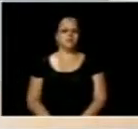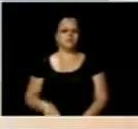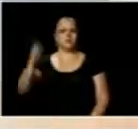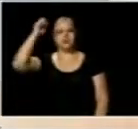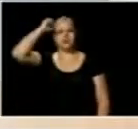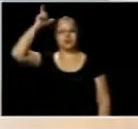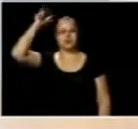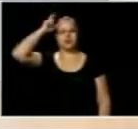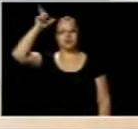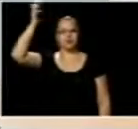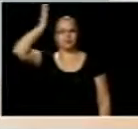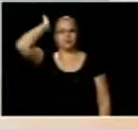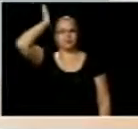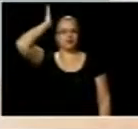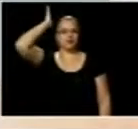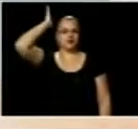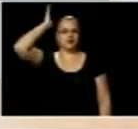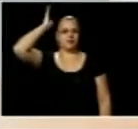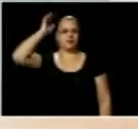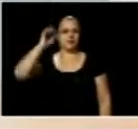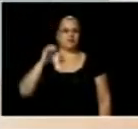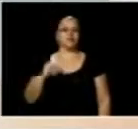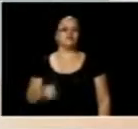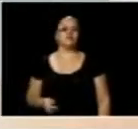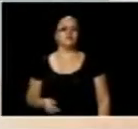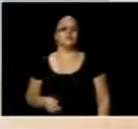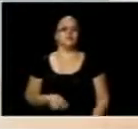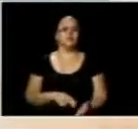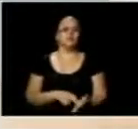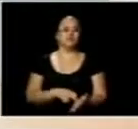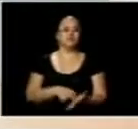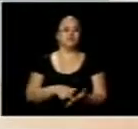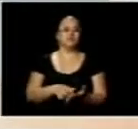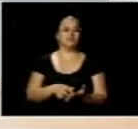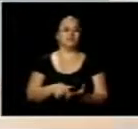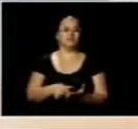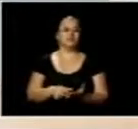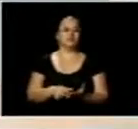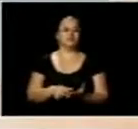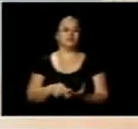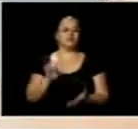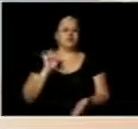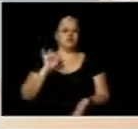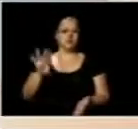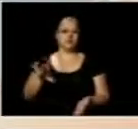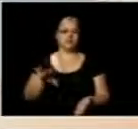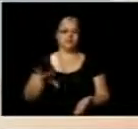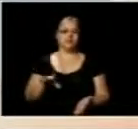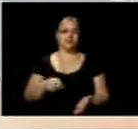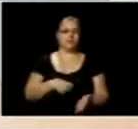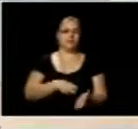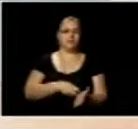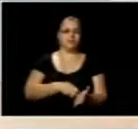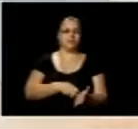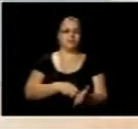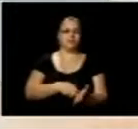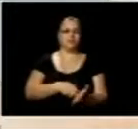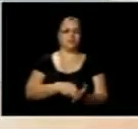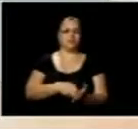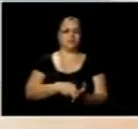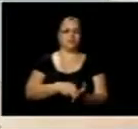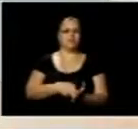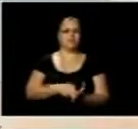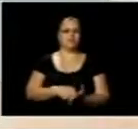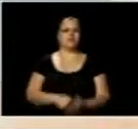Taubaté poder andar, porque engatinhar faz tempo que engatinha. Mas a criança não conseguiu nem sentar ainda.